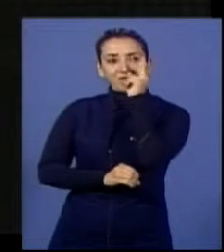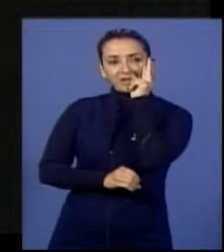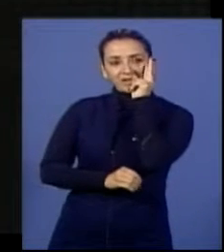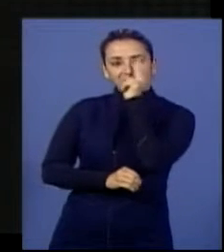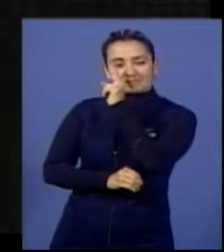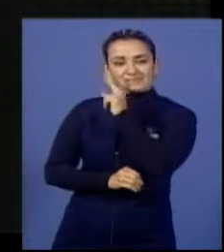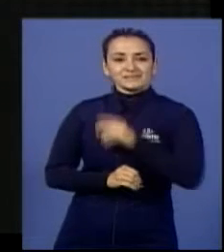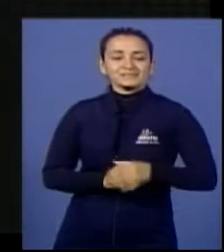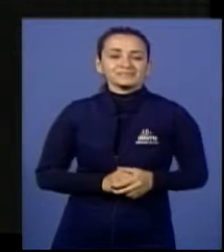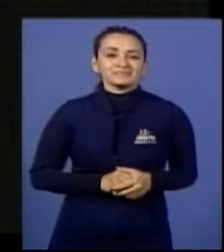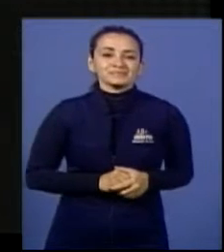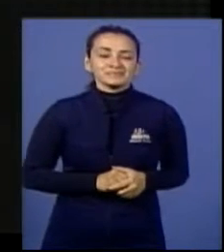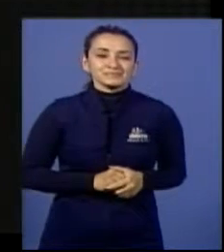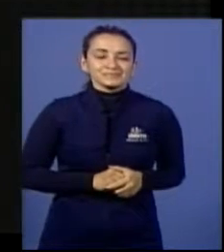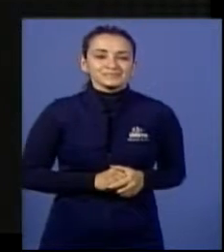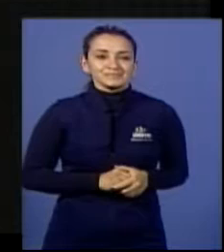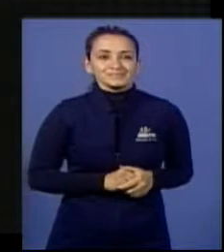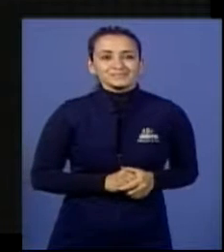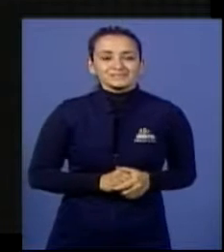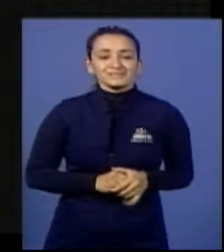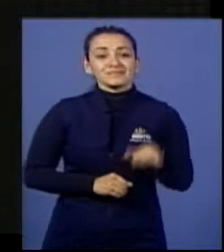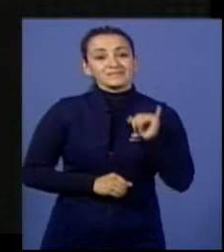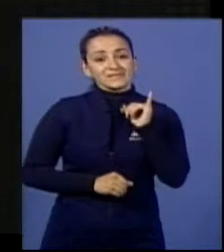está aqui a parte do álcool.